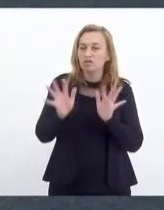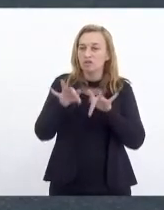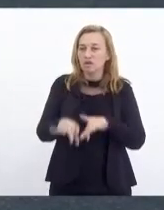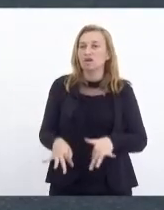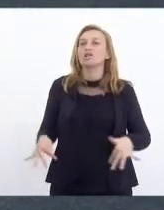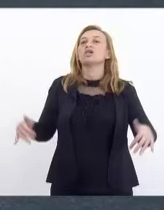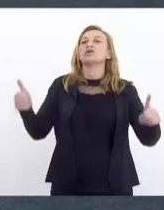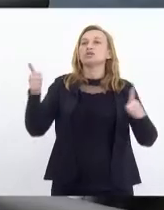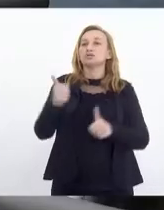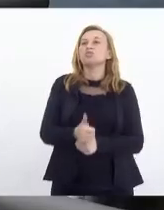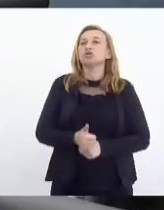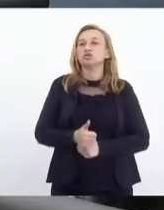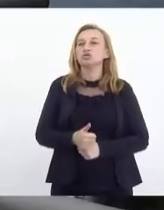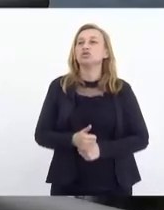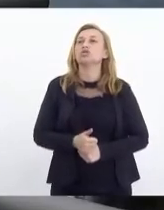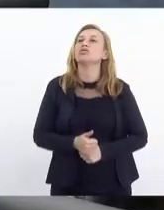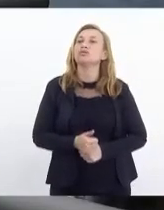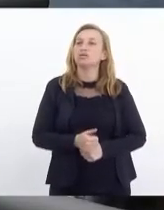por substitutivo.